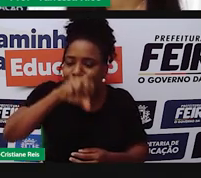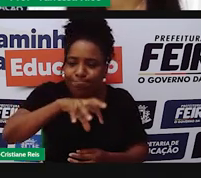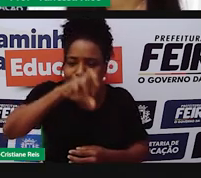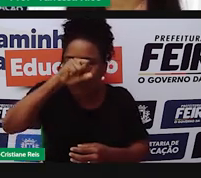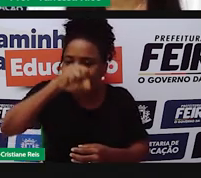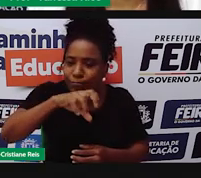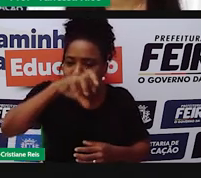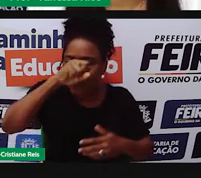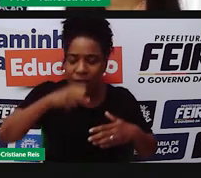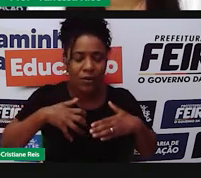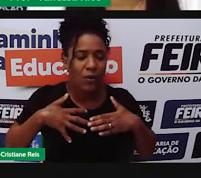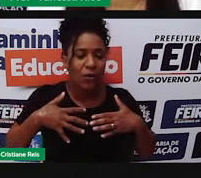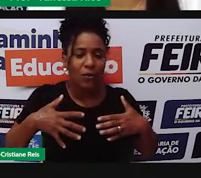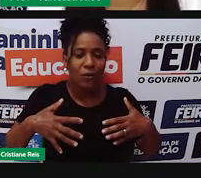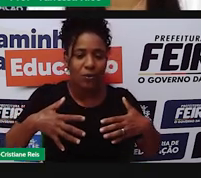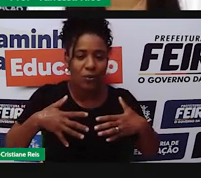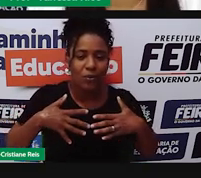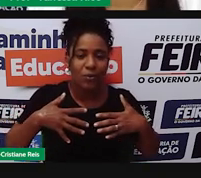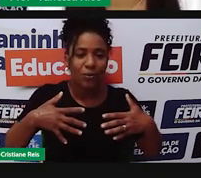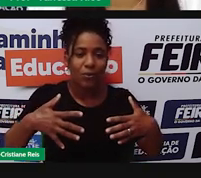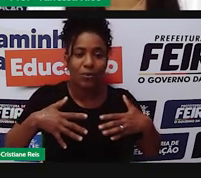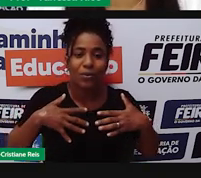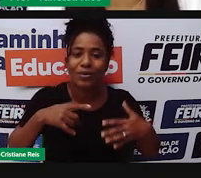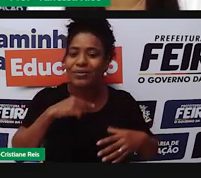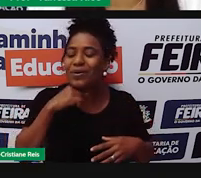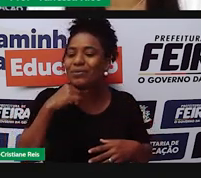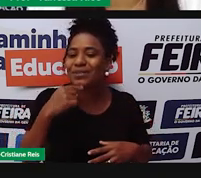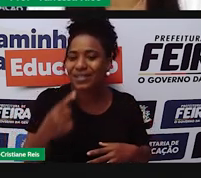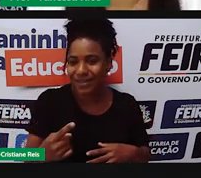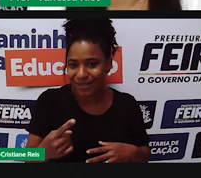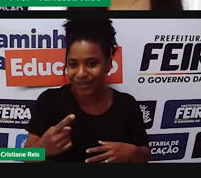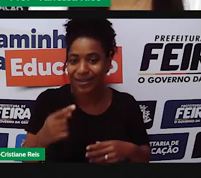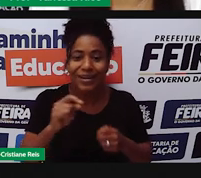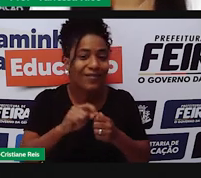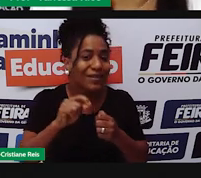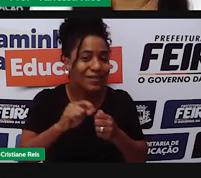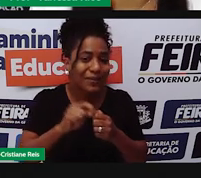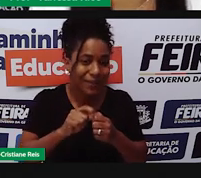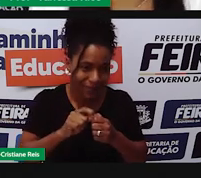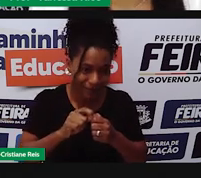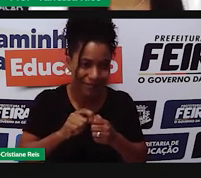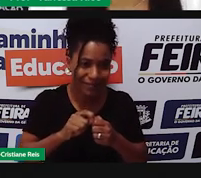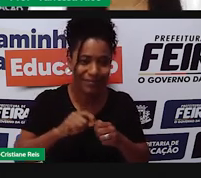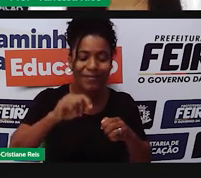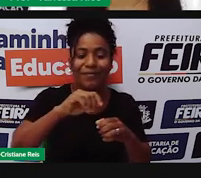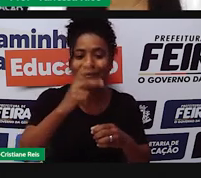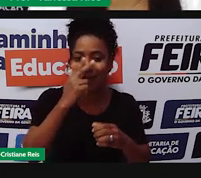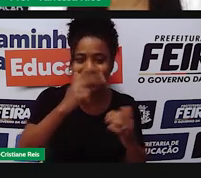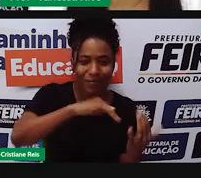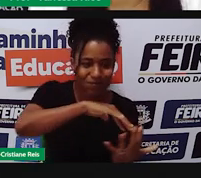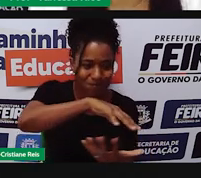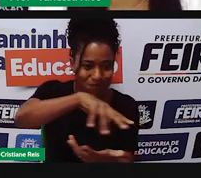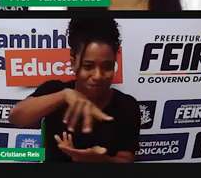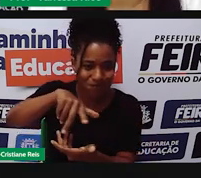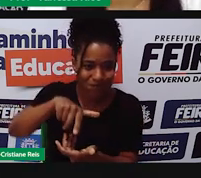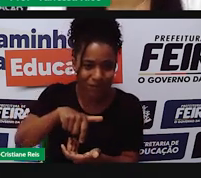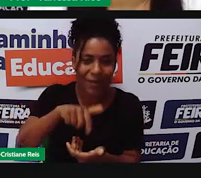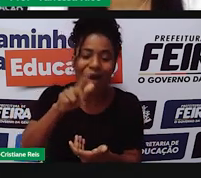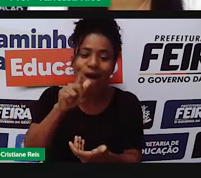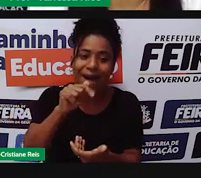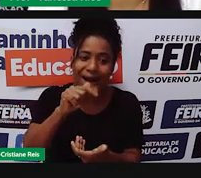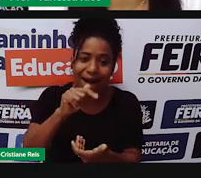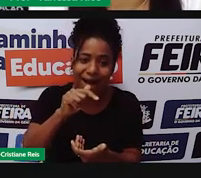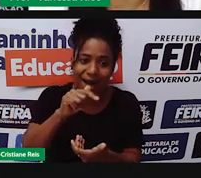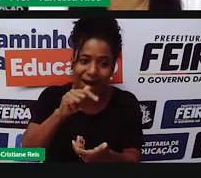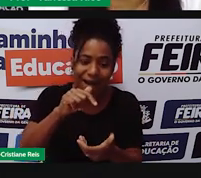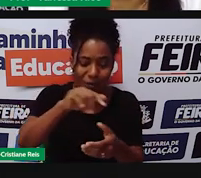gente respira. Aí tem uma solução, seria aí talvez irmos morar, né, quem sabe aí, debaixo da água, porque